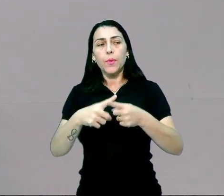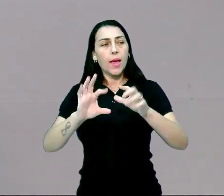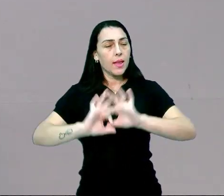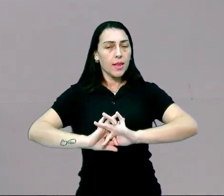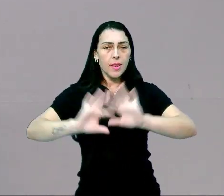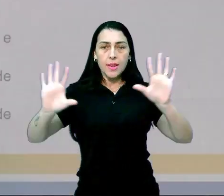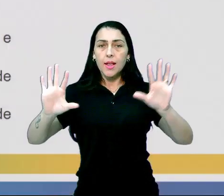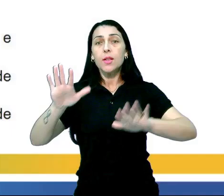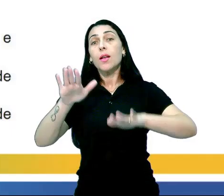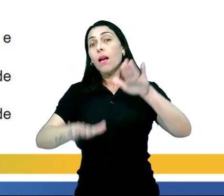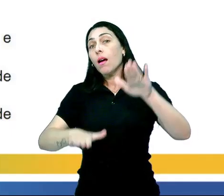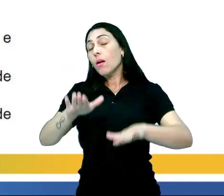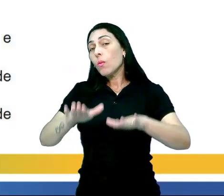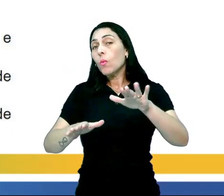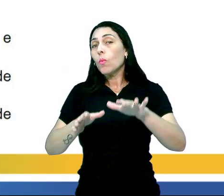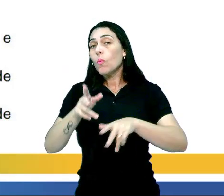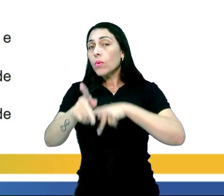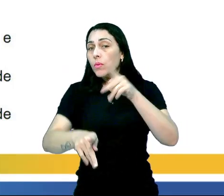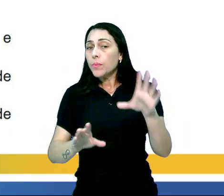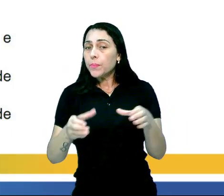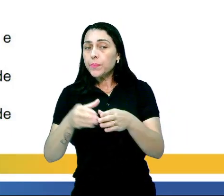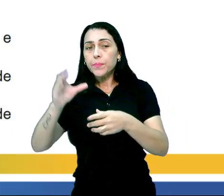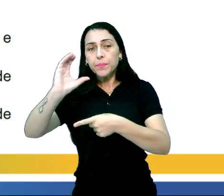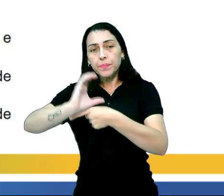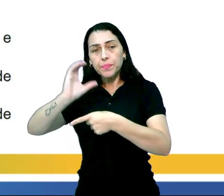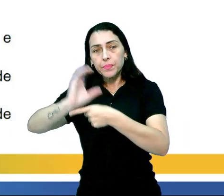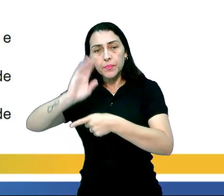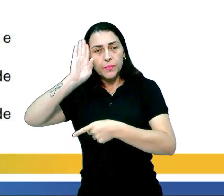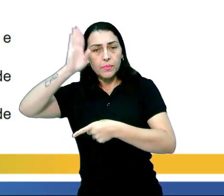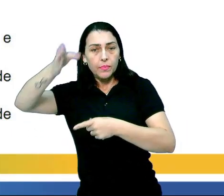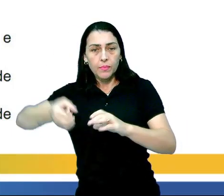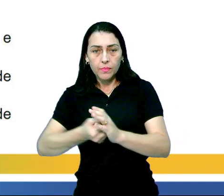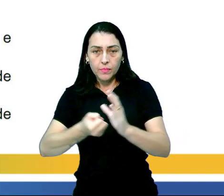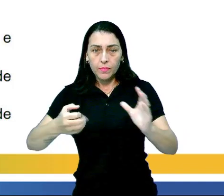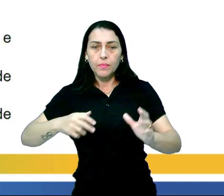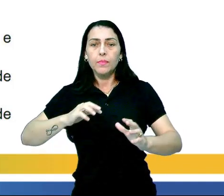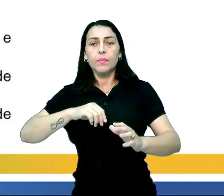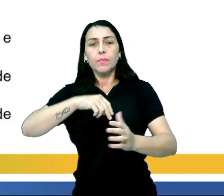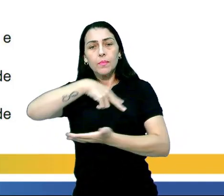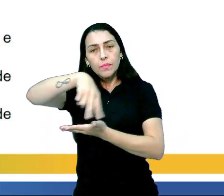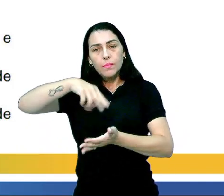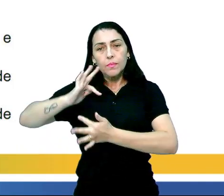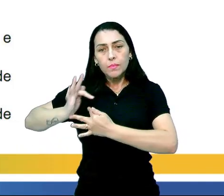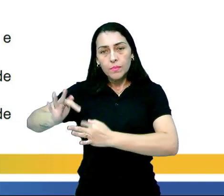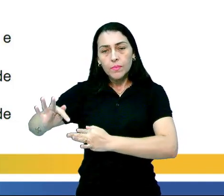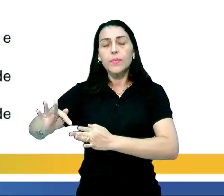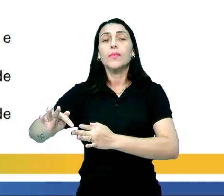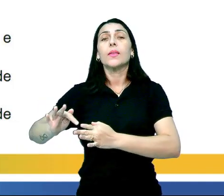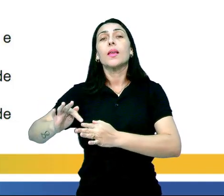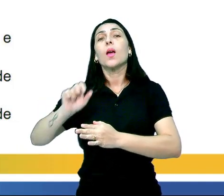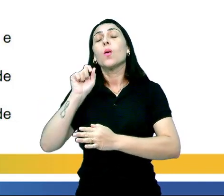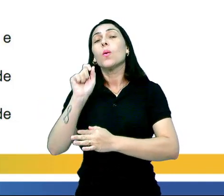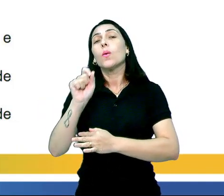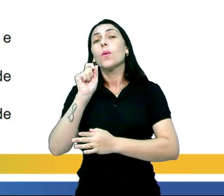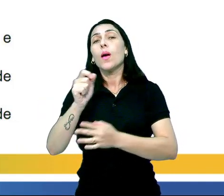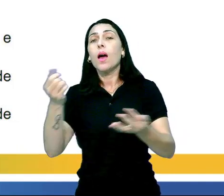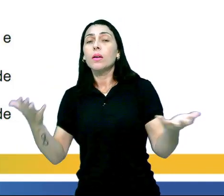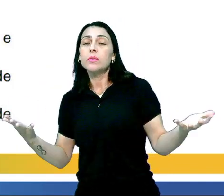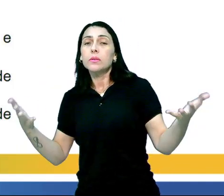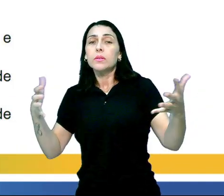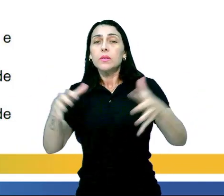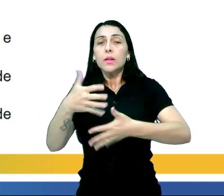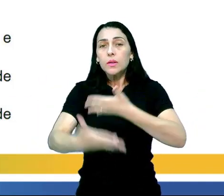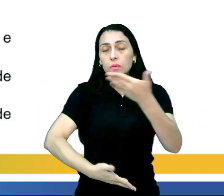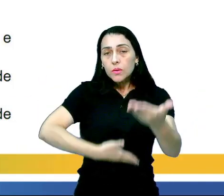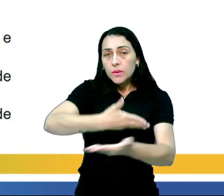de determinada comunidade. Alternativa C. A principal característica da dança folclórica é a promoção da integração